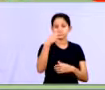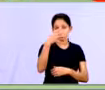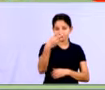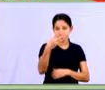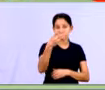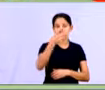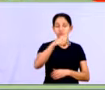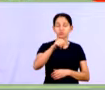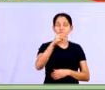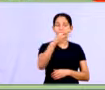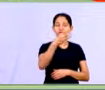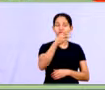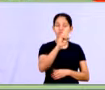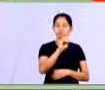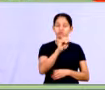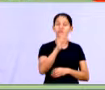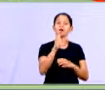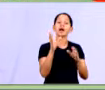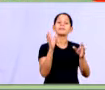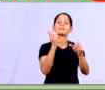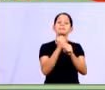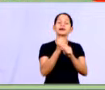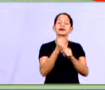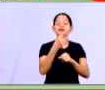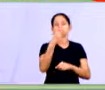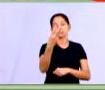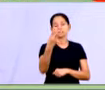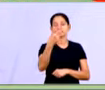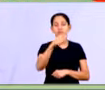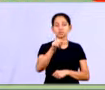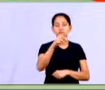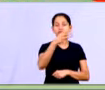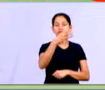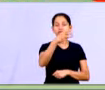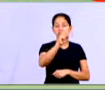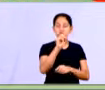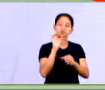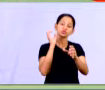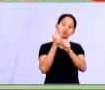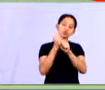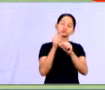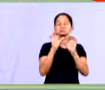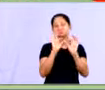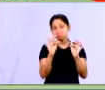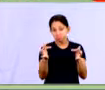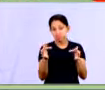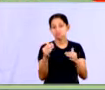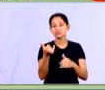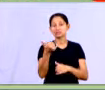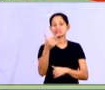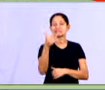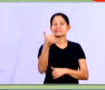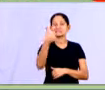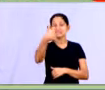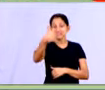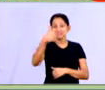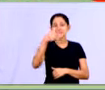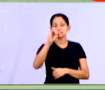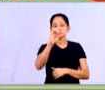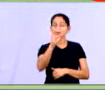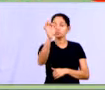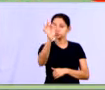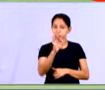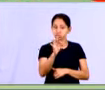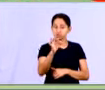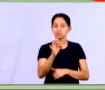3,30 mais 3,38. Então, eu entendo que num capital de 100%,